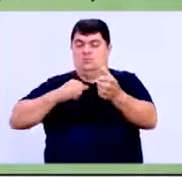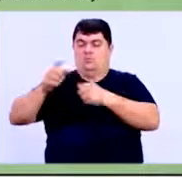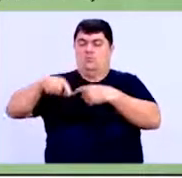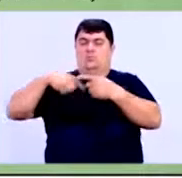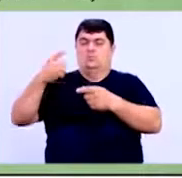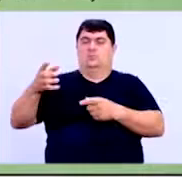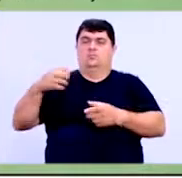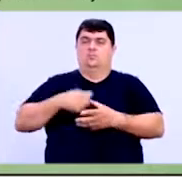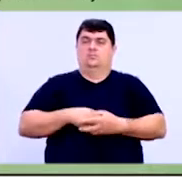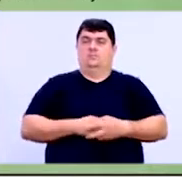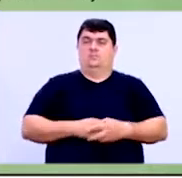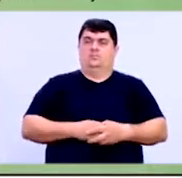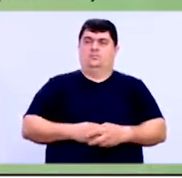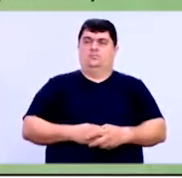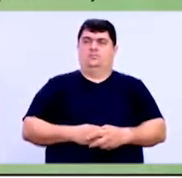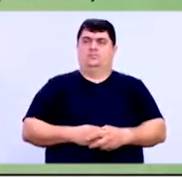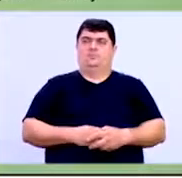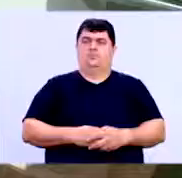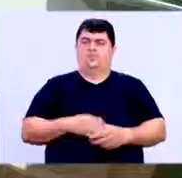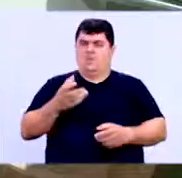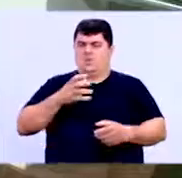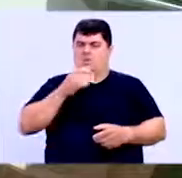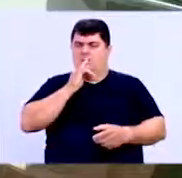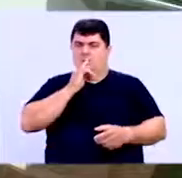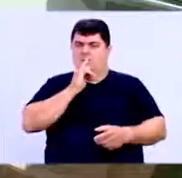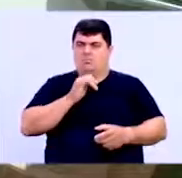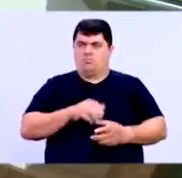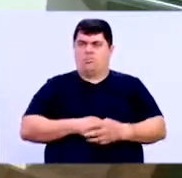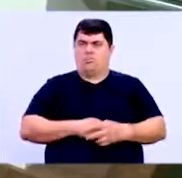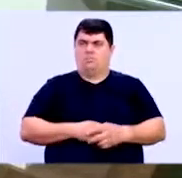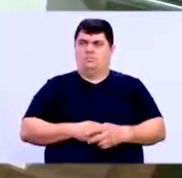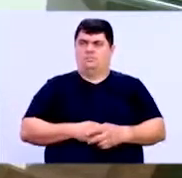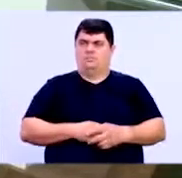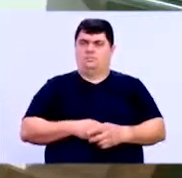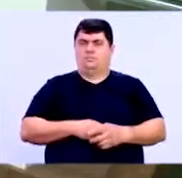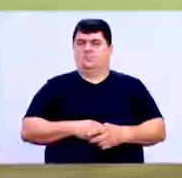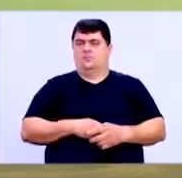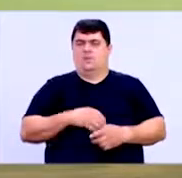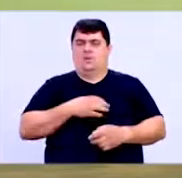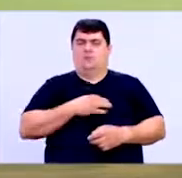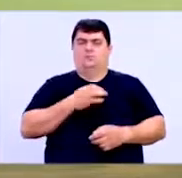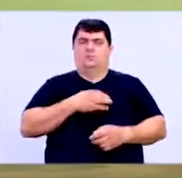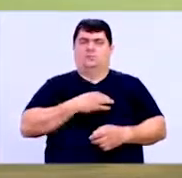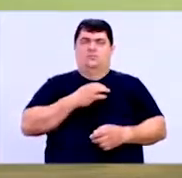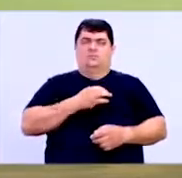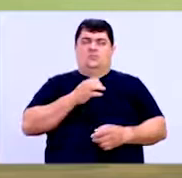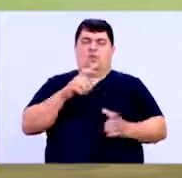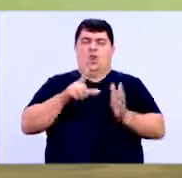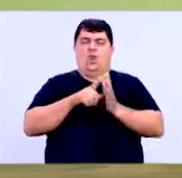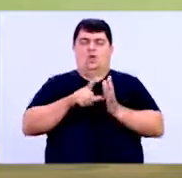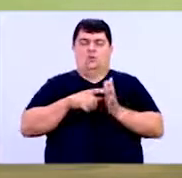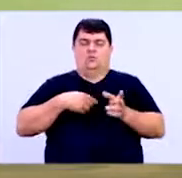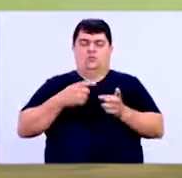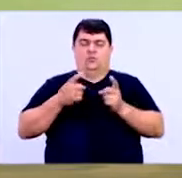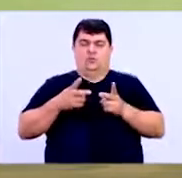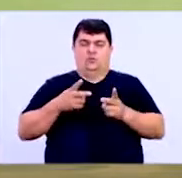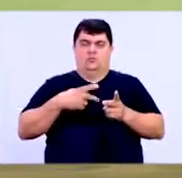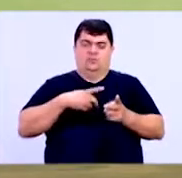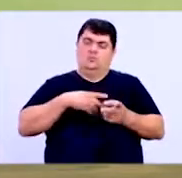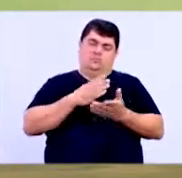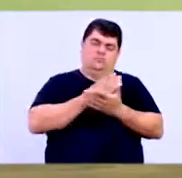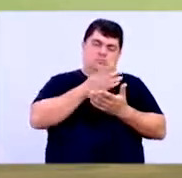quer contextualizar com algum exemplo? Por exemplo, eu posso ter uma loja de roupa, aí eu vendo ali roupa, eu vou ter venda à